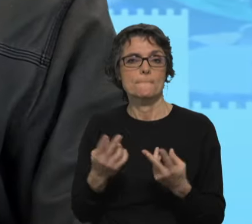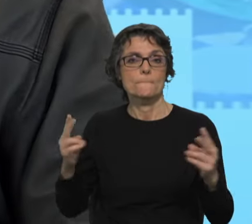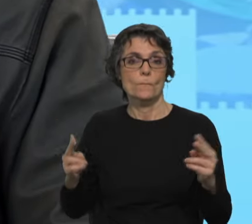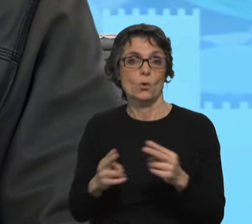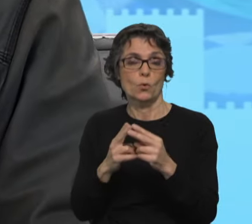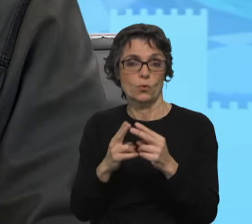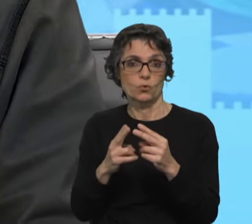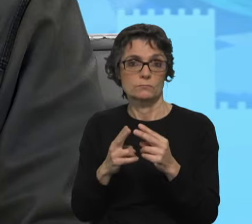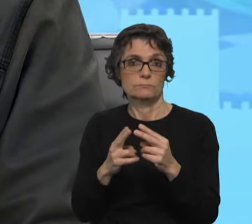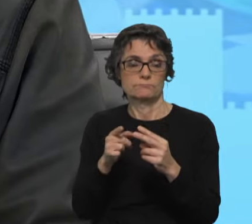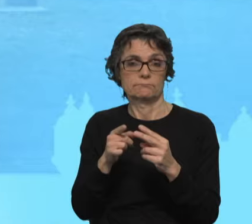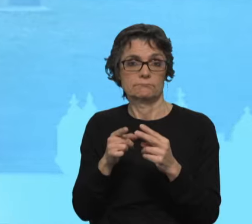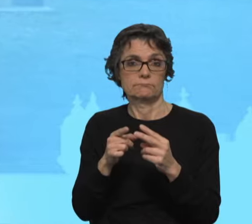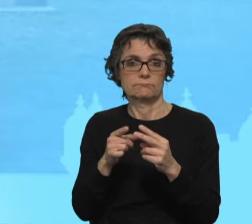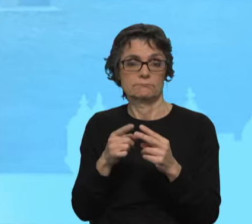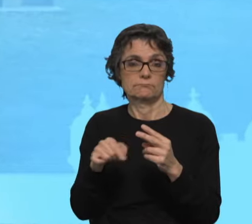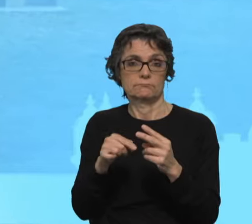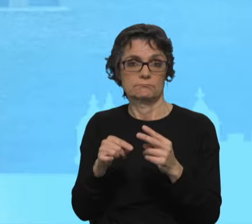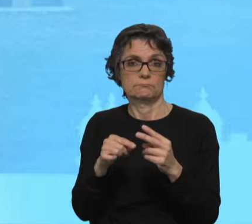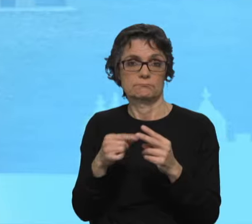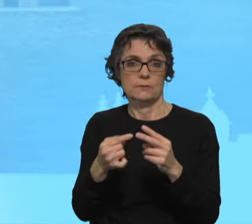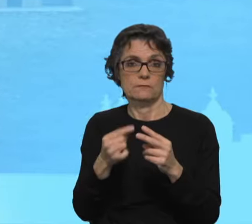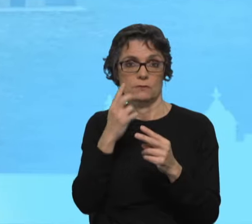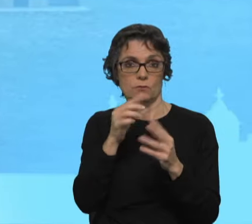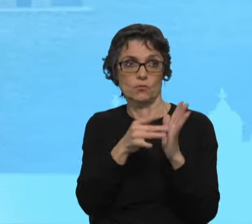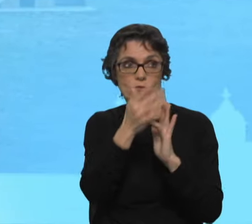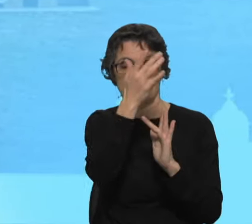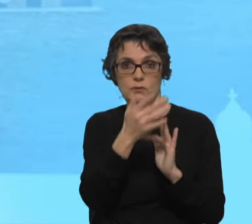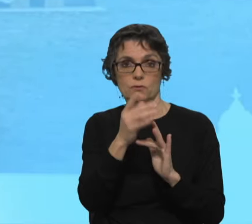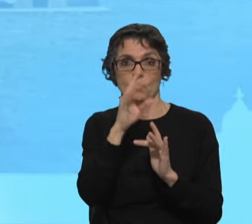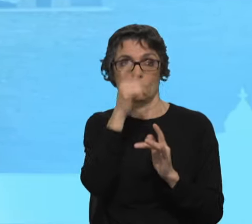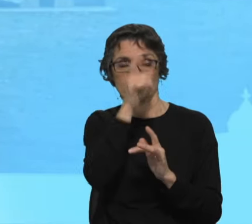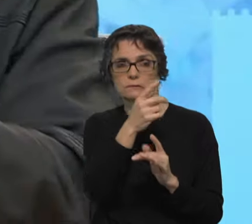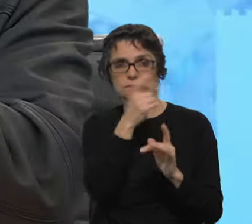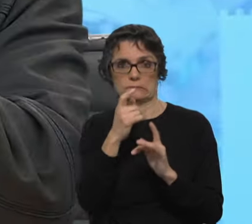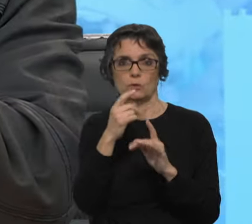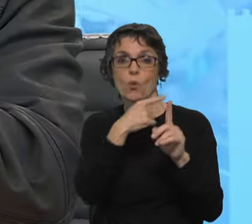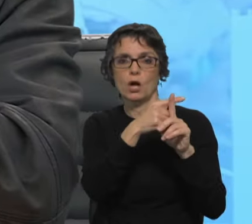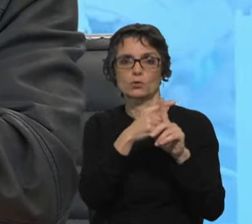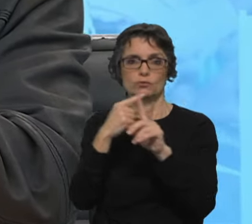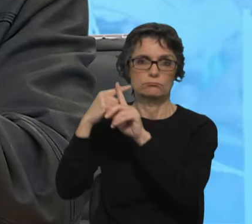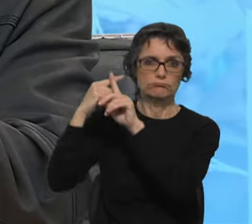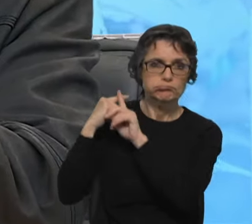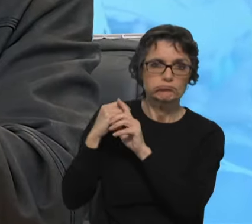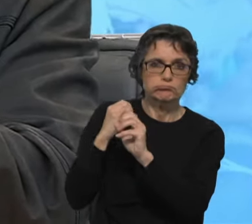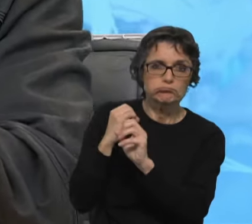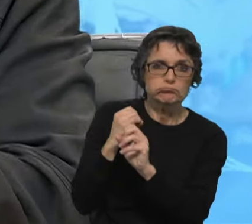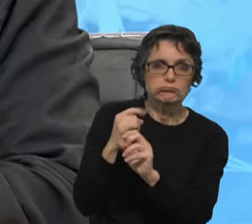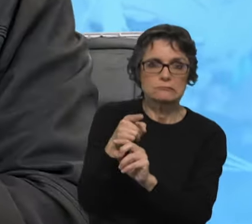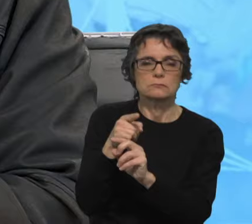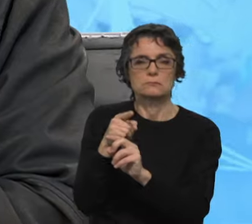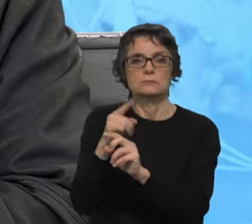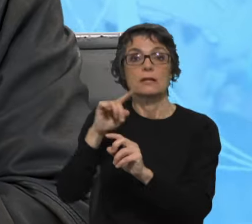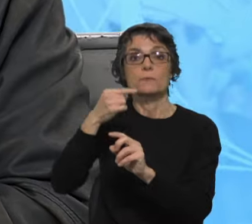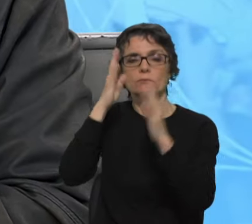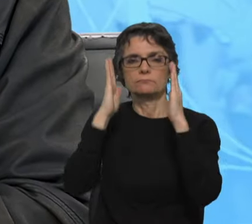o o o Cristo eh com com a cruz às costas não é e depois o o com o com o aparecimento da